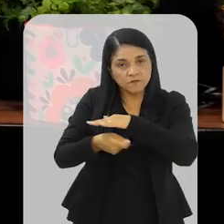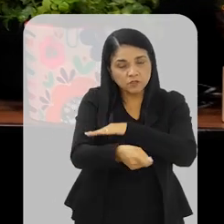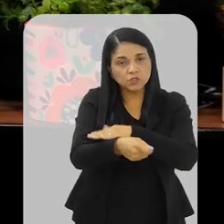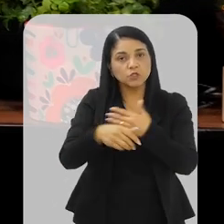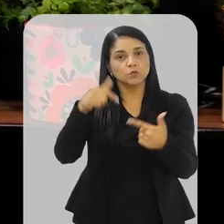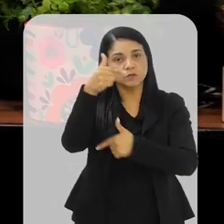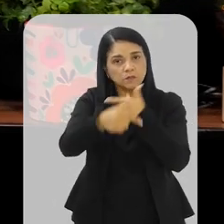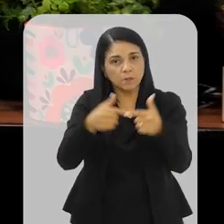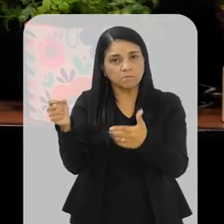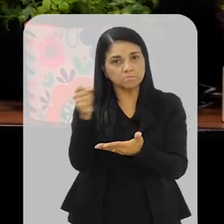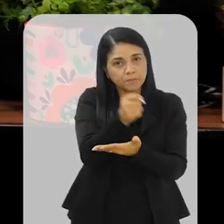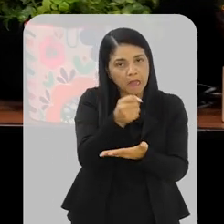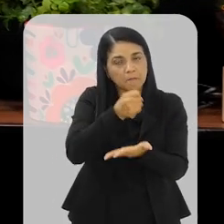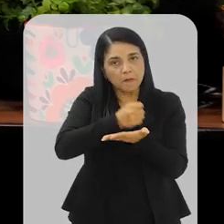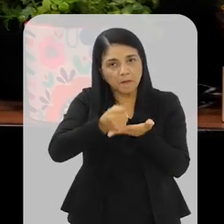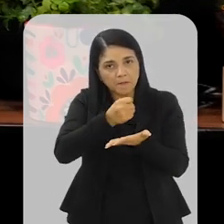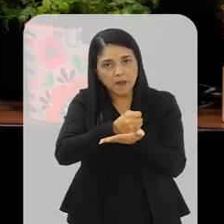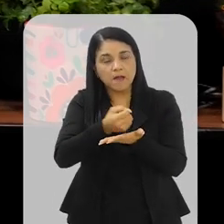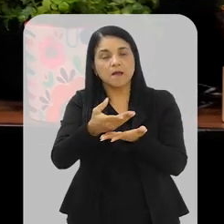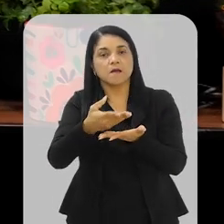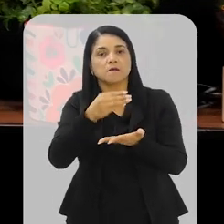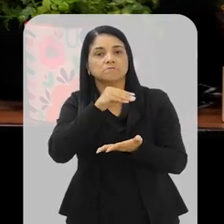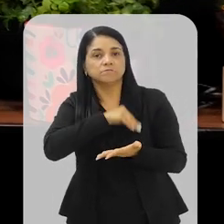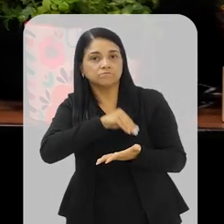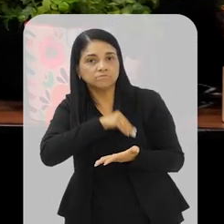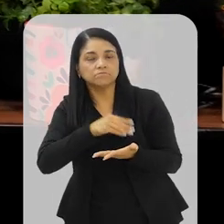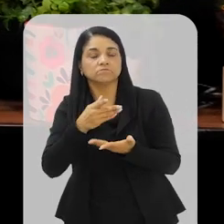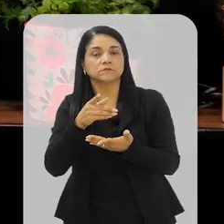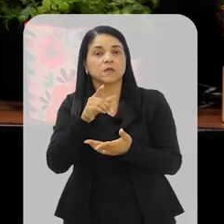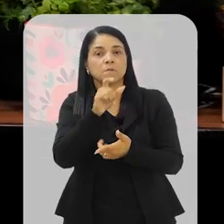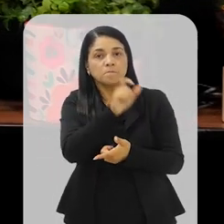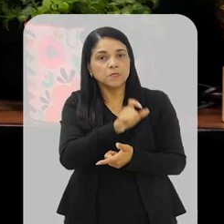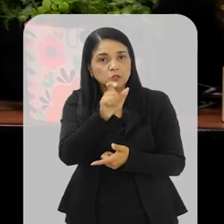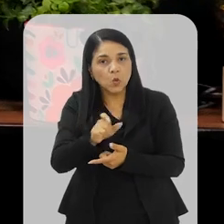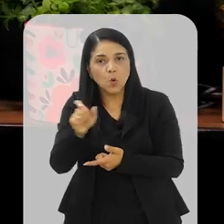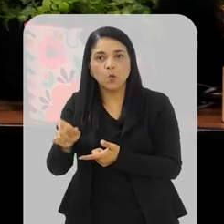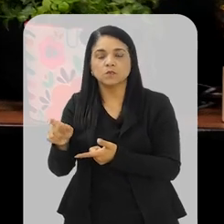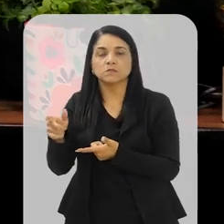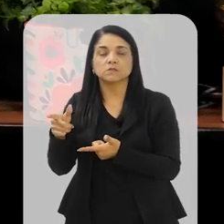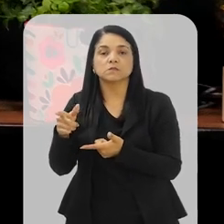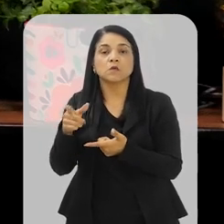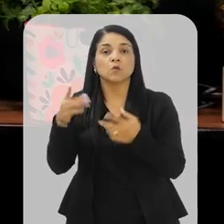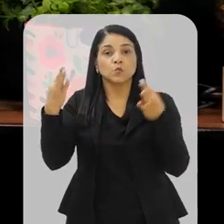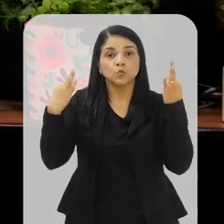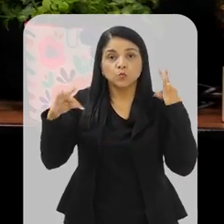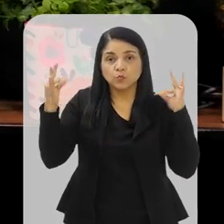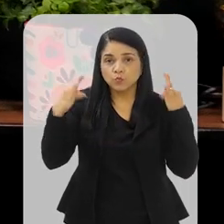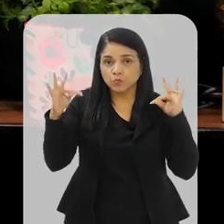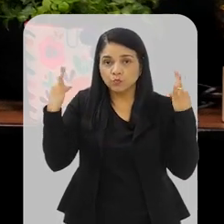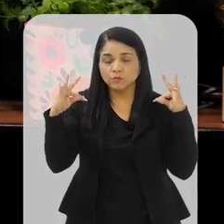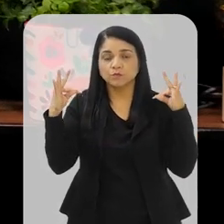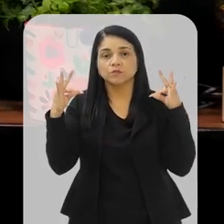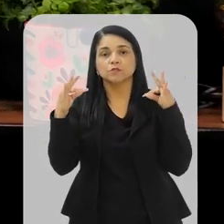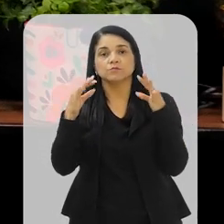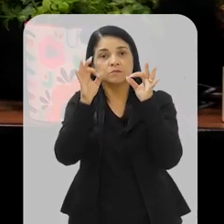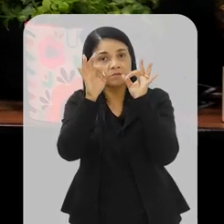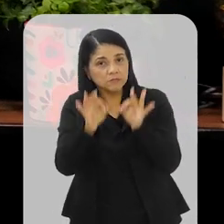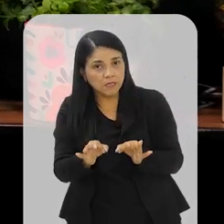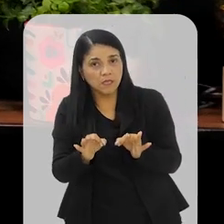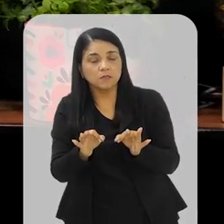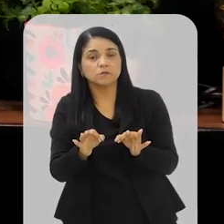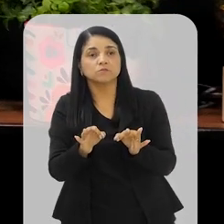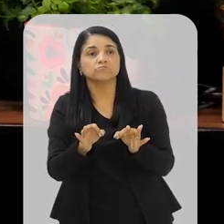e com a empregabilidade eh de pessoas localmente o turismo por si só